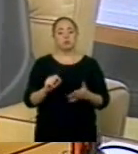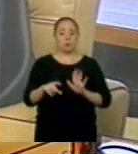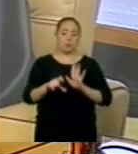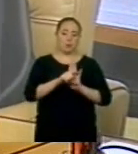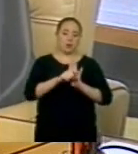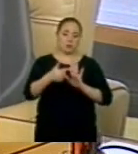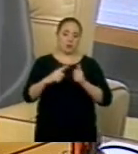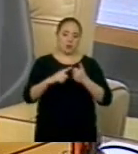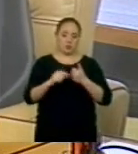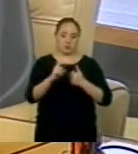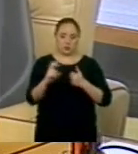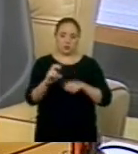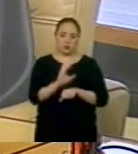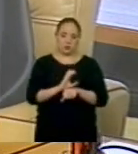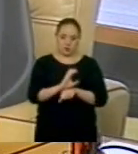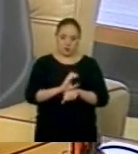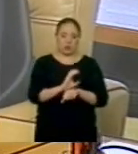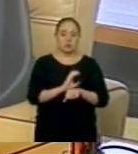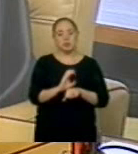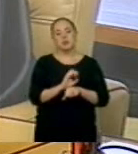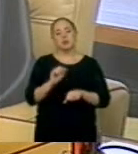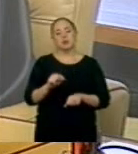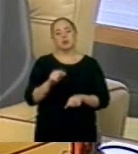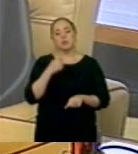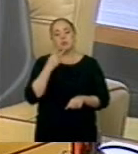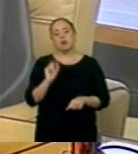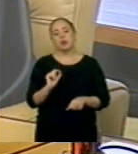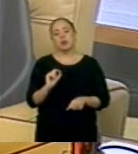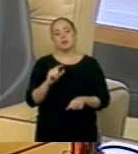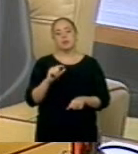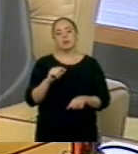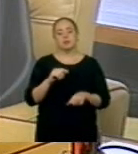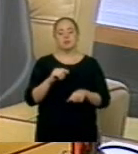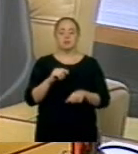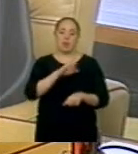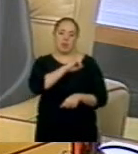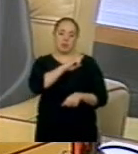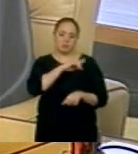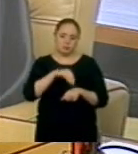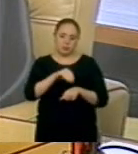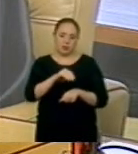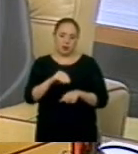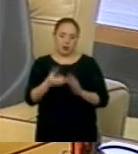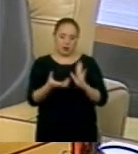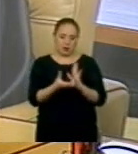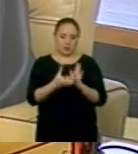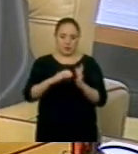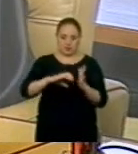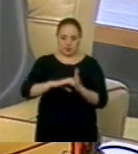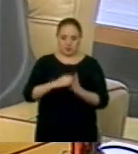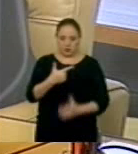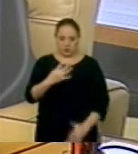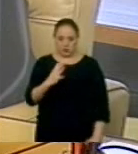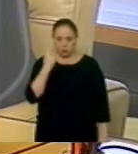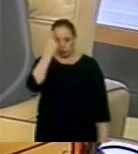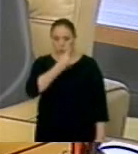artigo 55 da Constituição da República, que confere à Câmara e ao Senado, conforme o caso, em 24